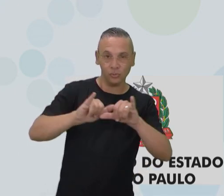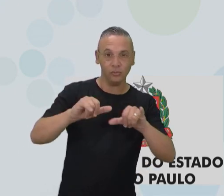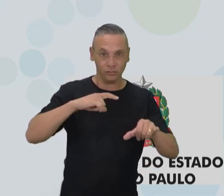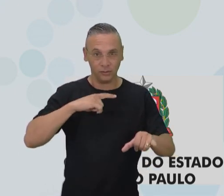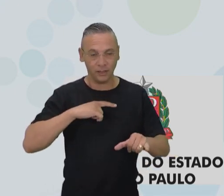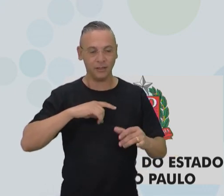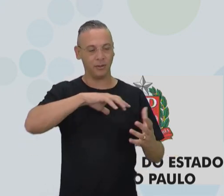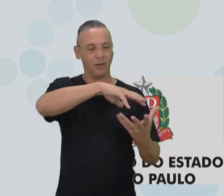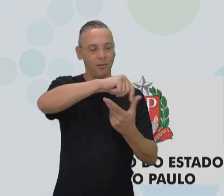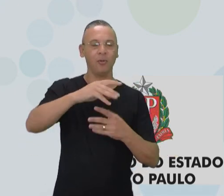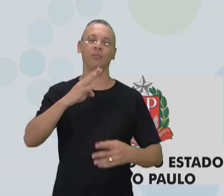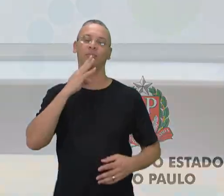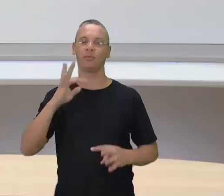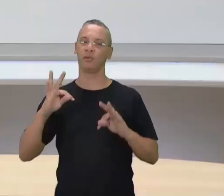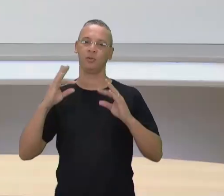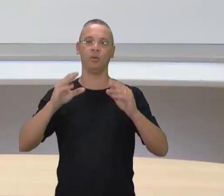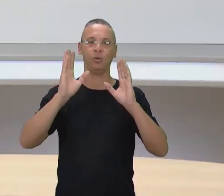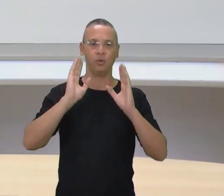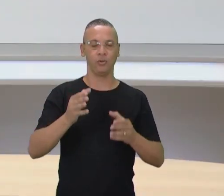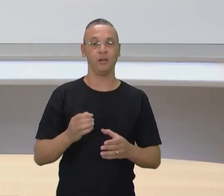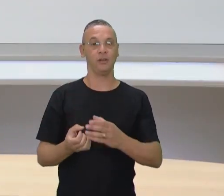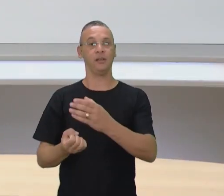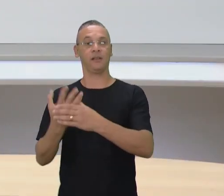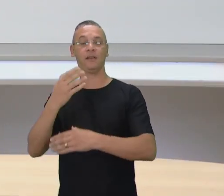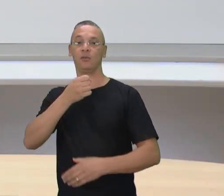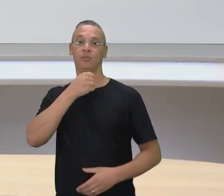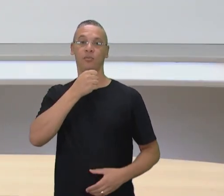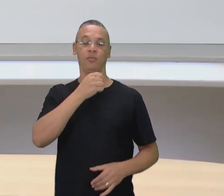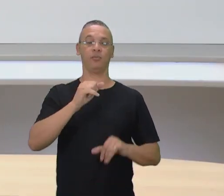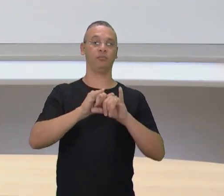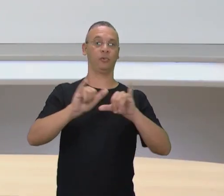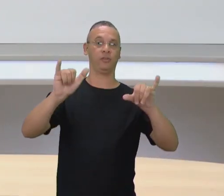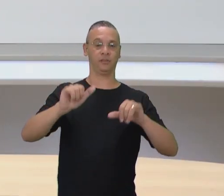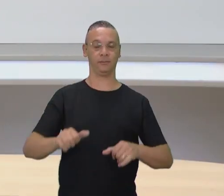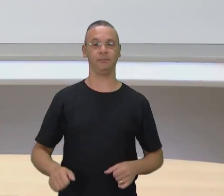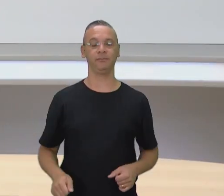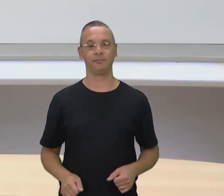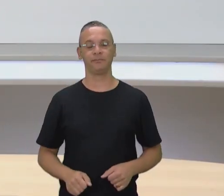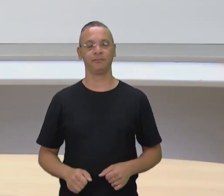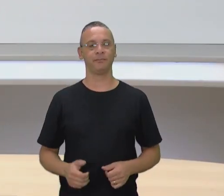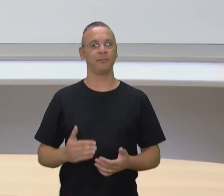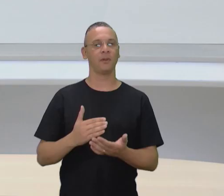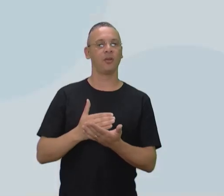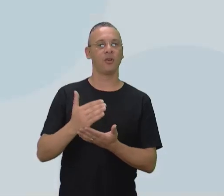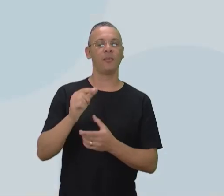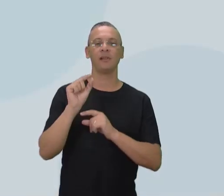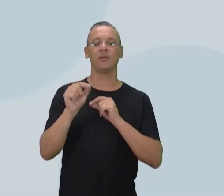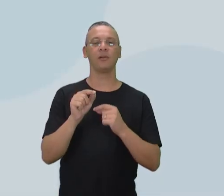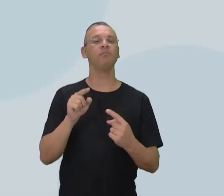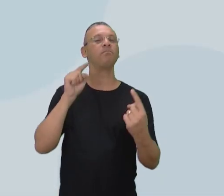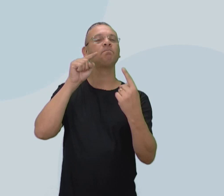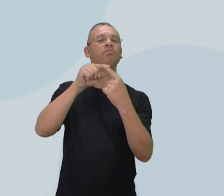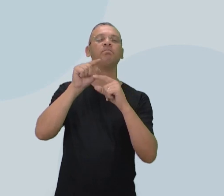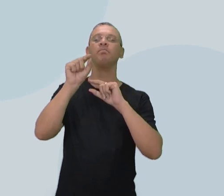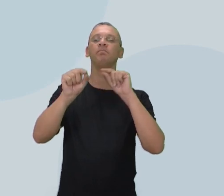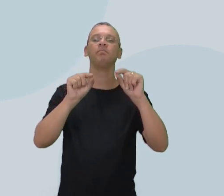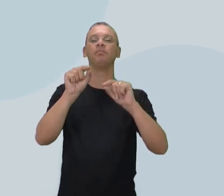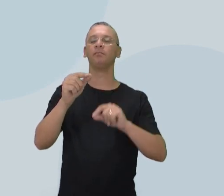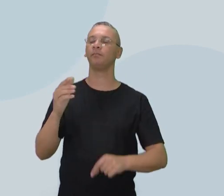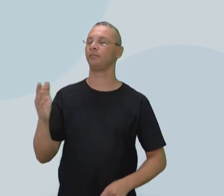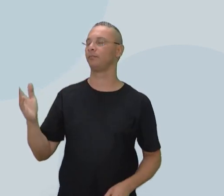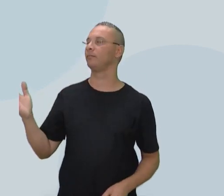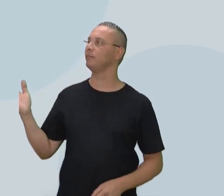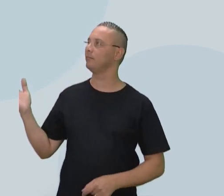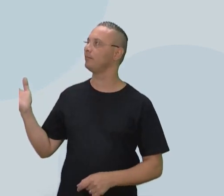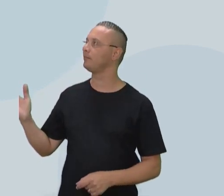de Produção Jornalística. Vamos lá então? Olha só. Para começar, o objetivo da aula. Os objetivos